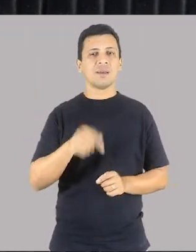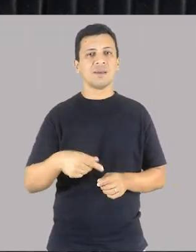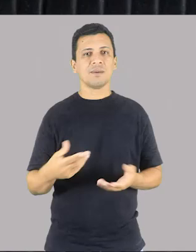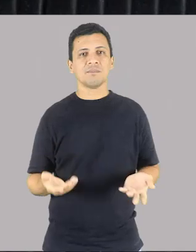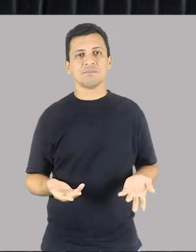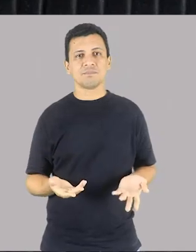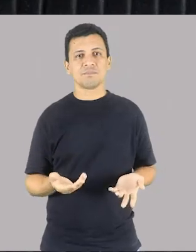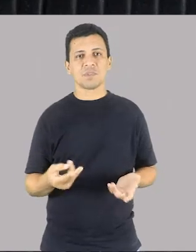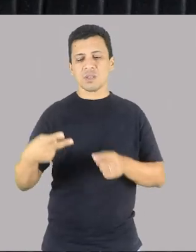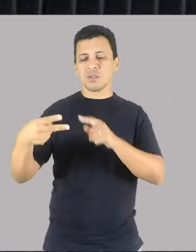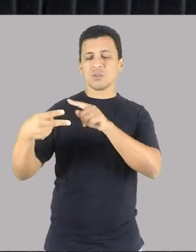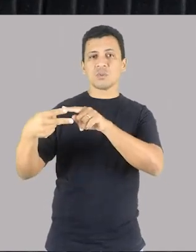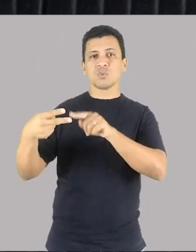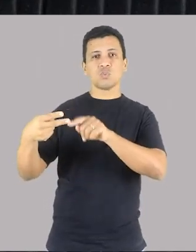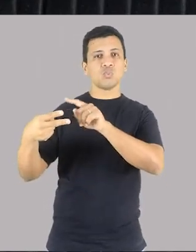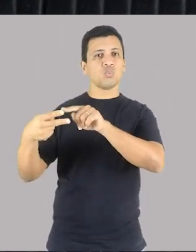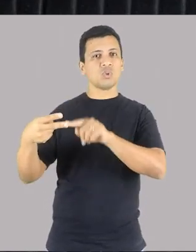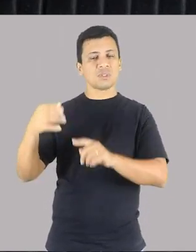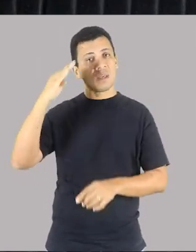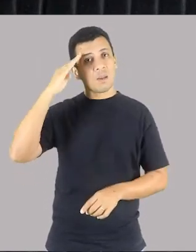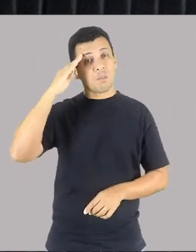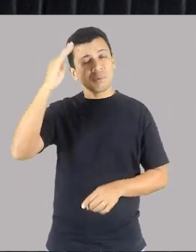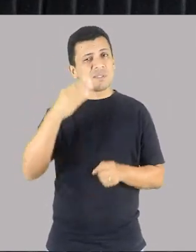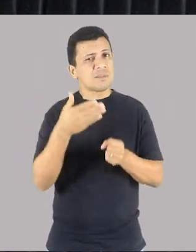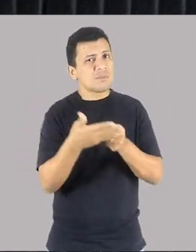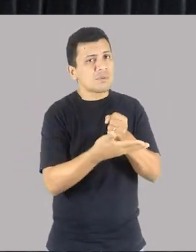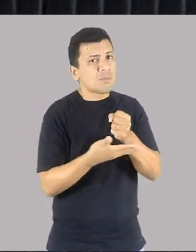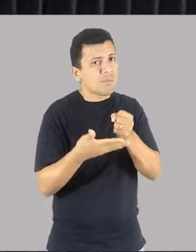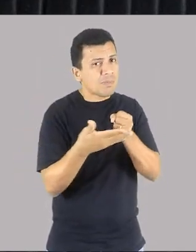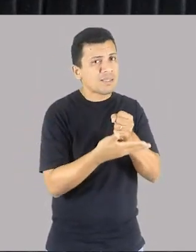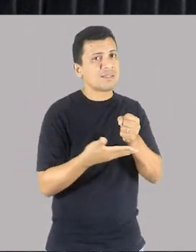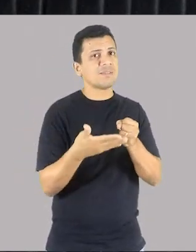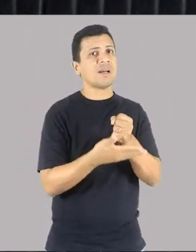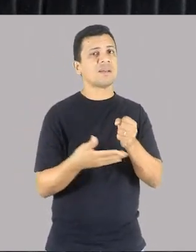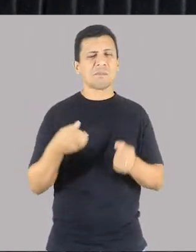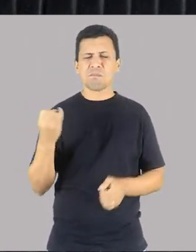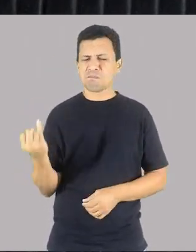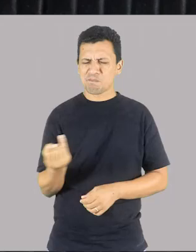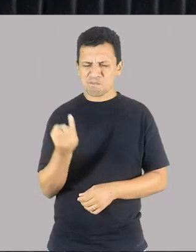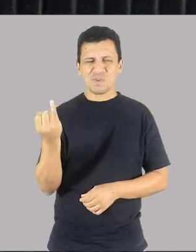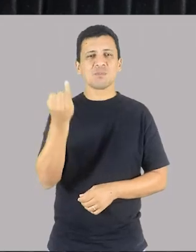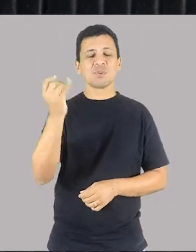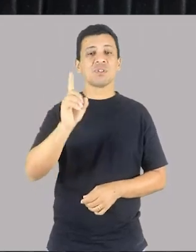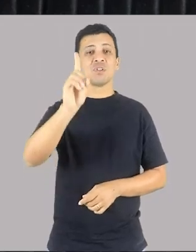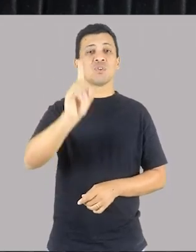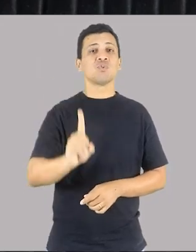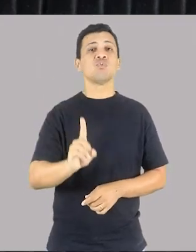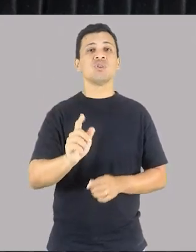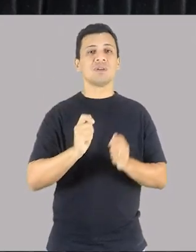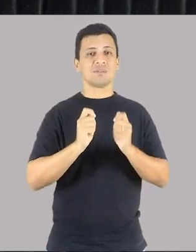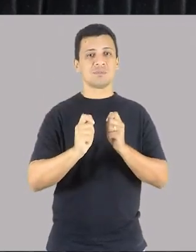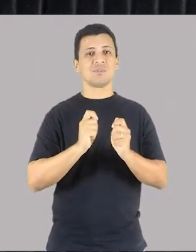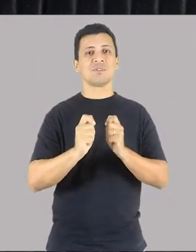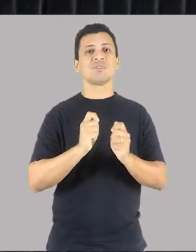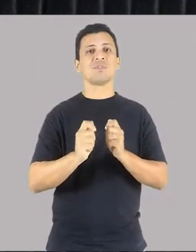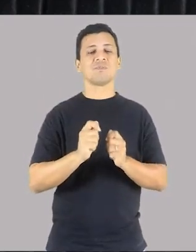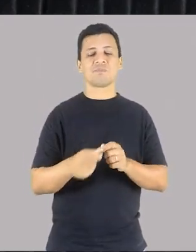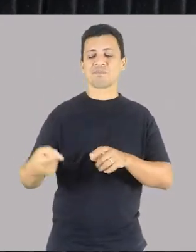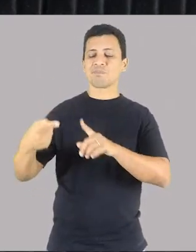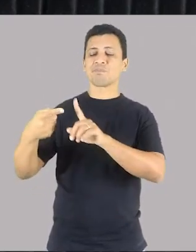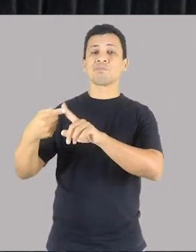que dois princípios basilares, os dois princípios mais importantes do direito administrativo. O